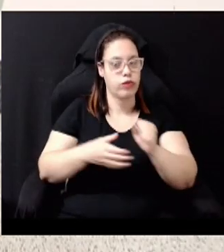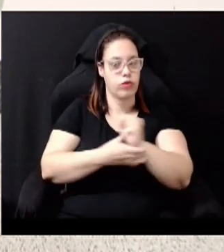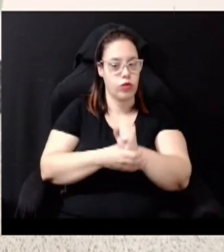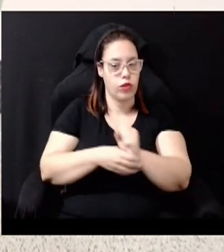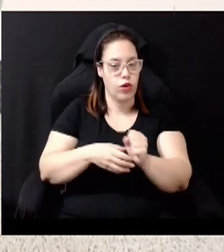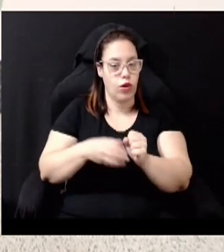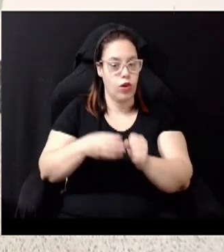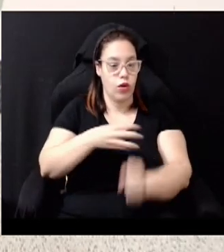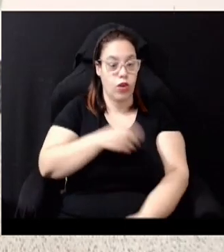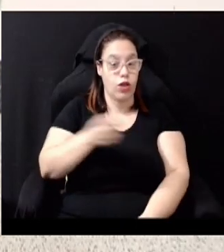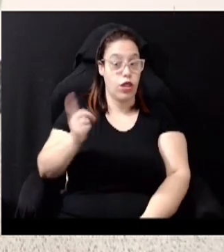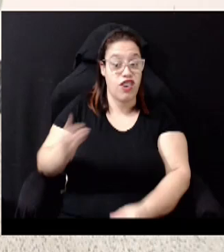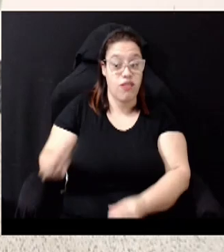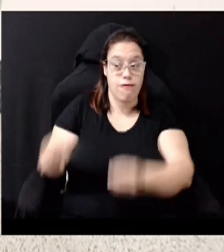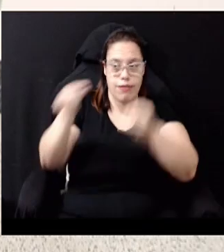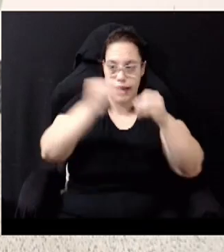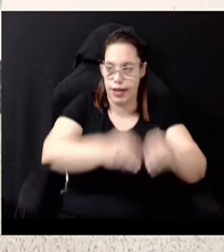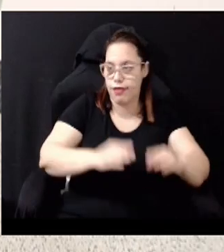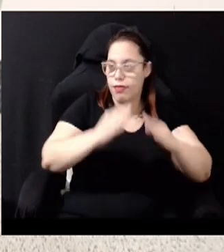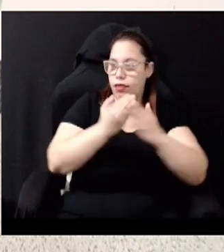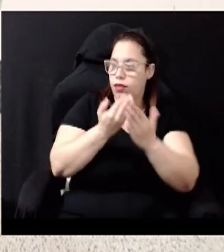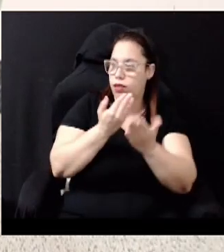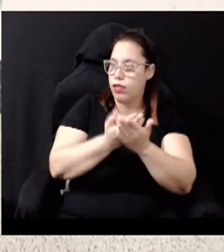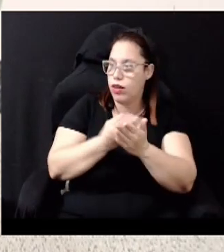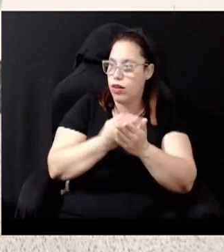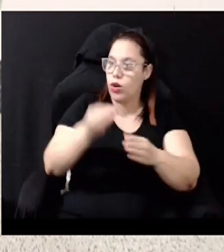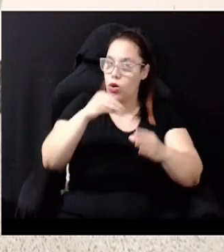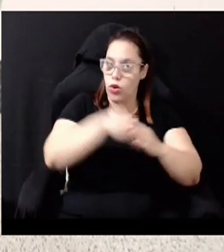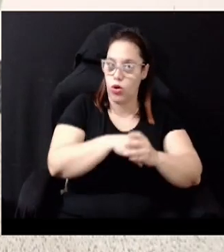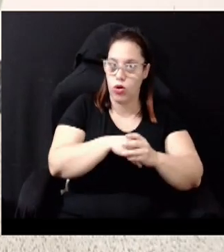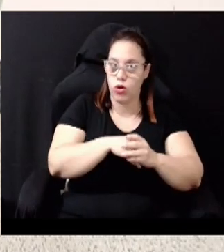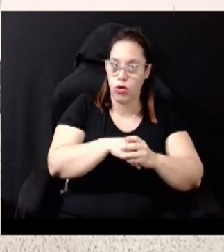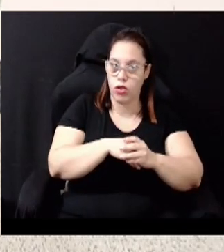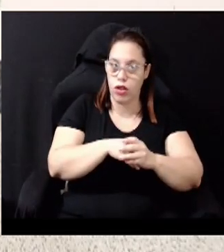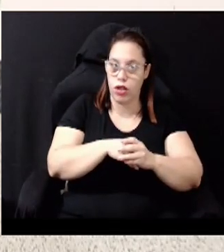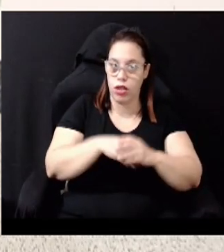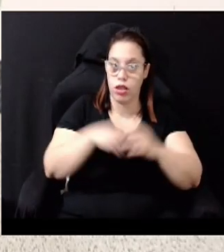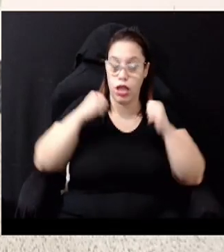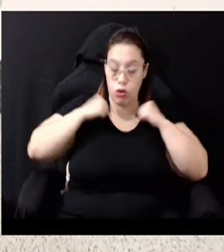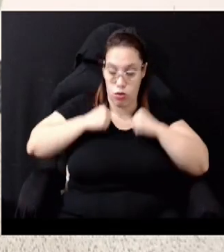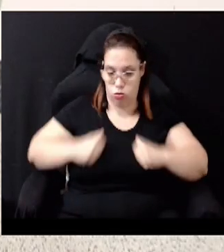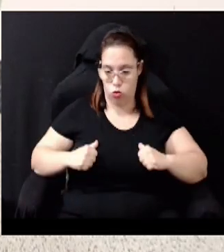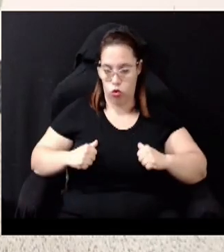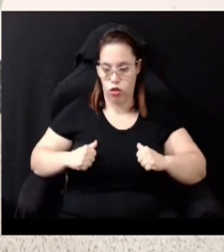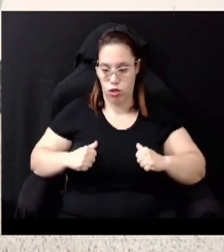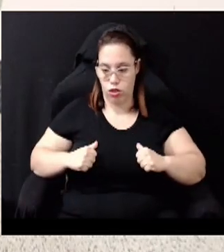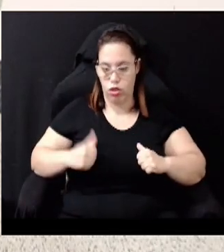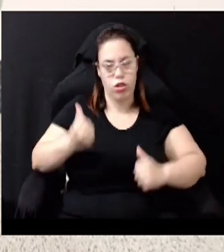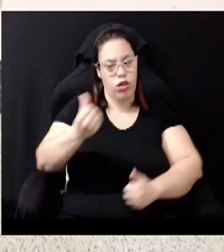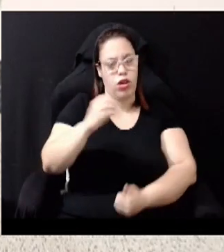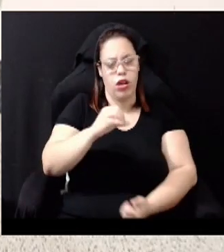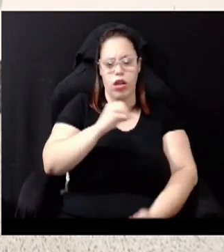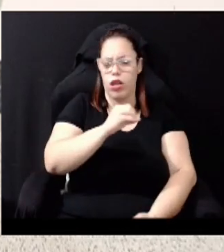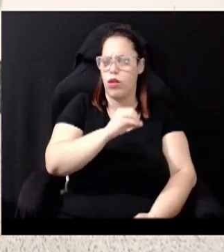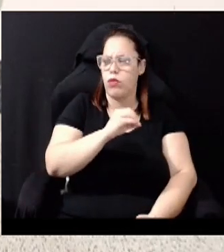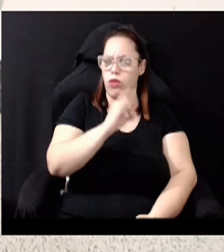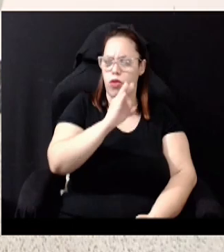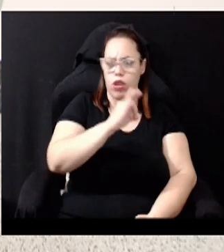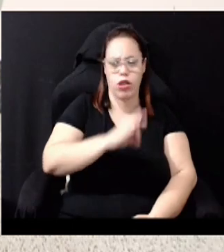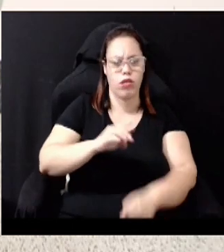equipamento. Se vier, guardado na sua mochila, né? 100%, o tempo todo. E se